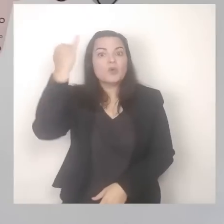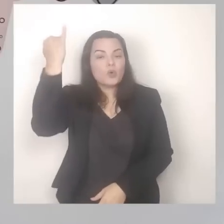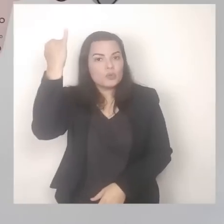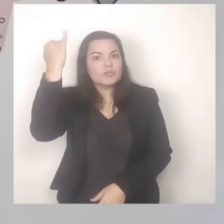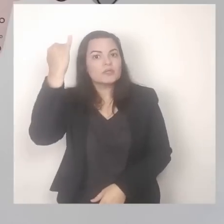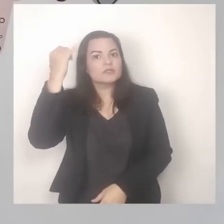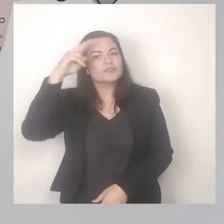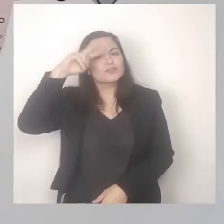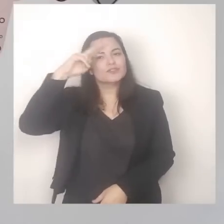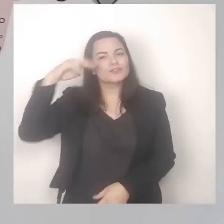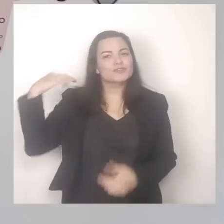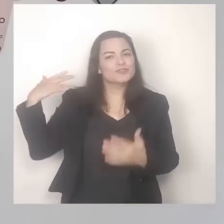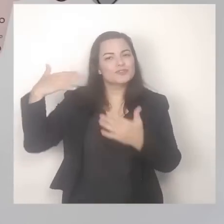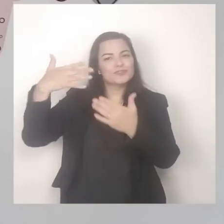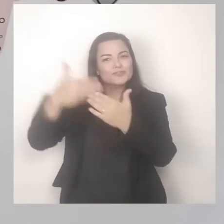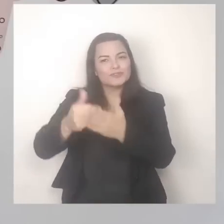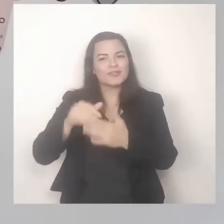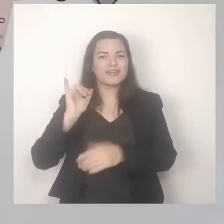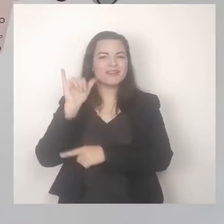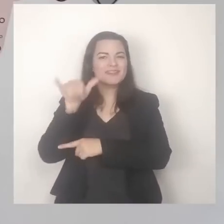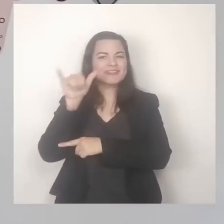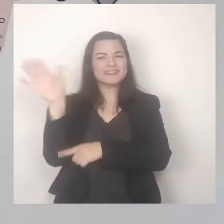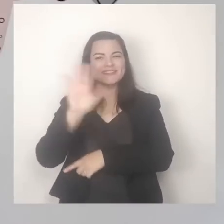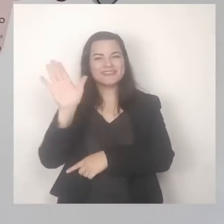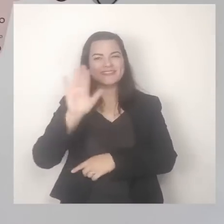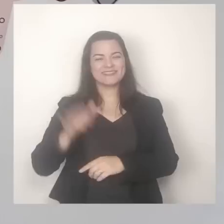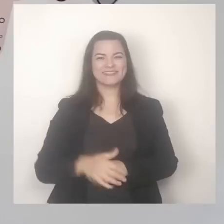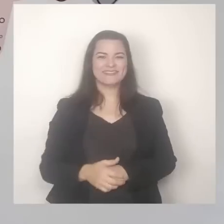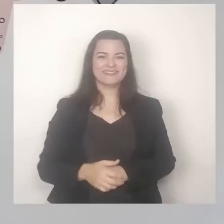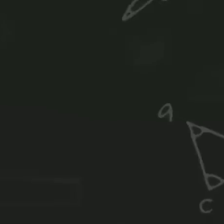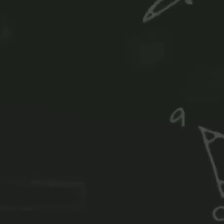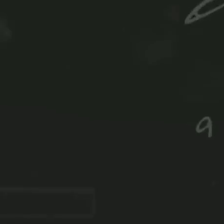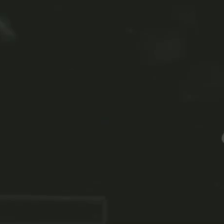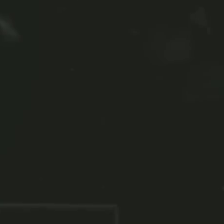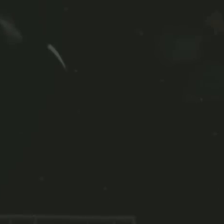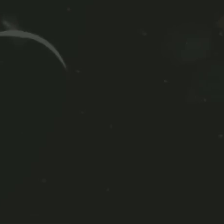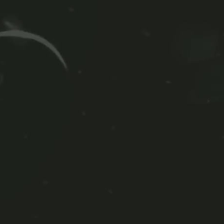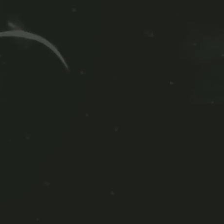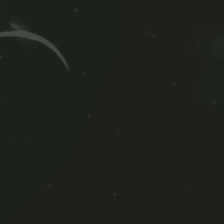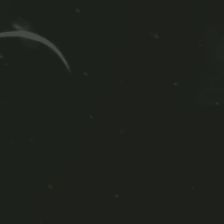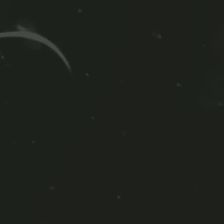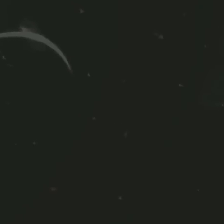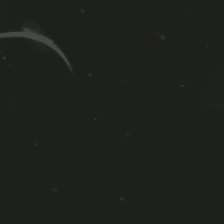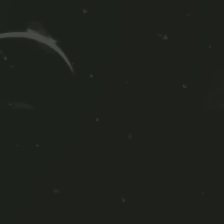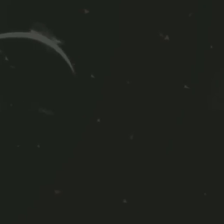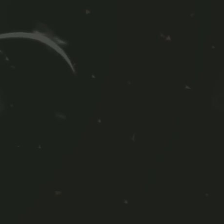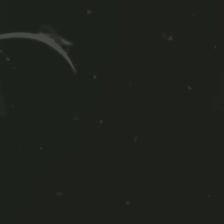da aviação. Eu espero por vocês. Tchau, tchau!